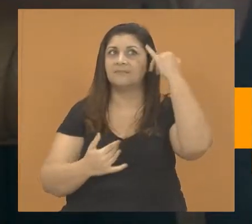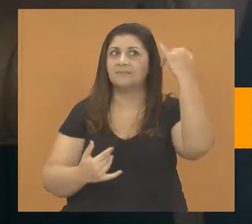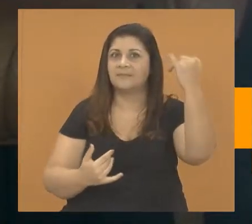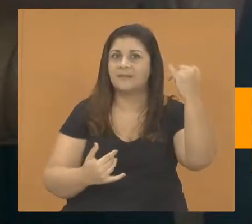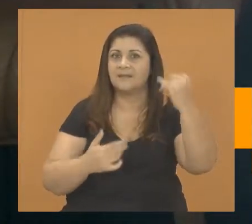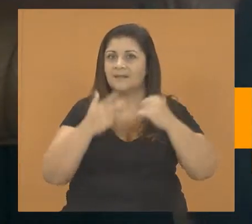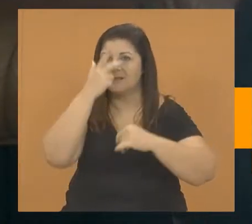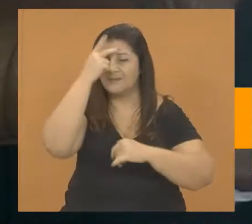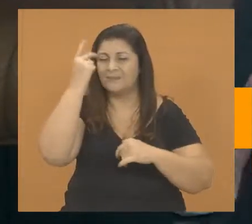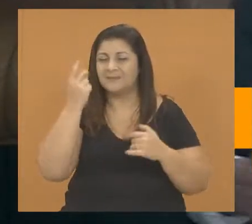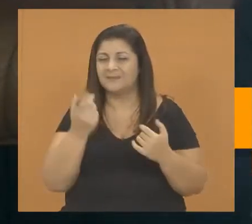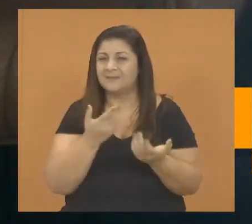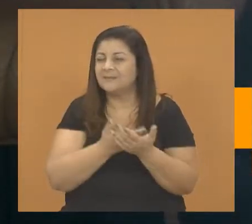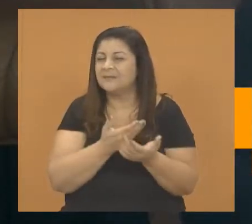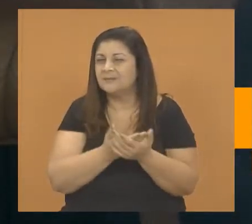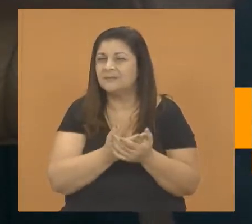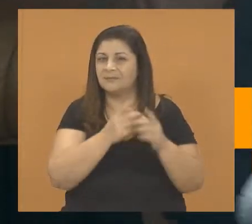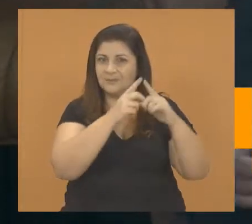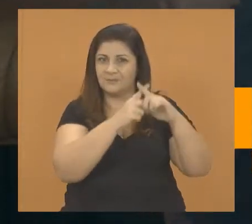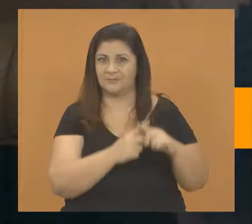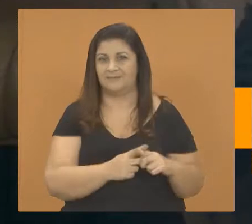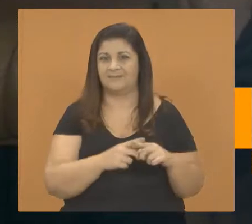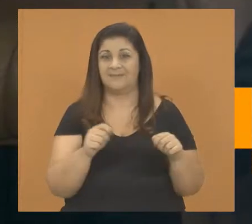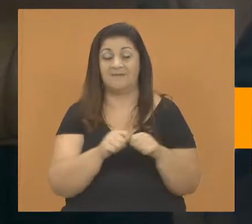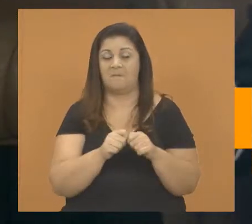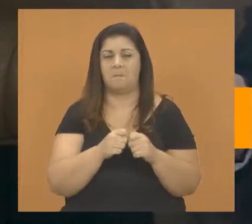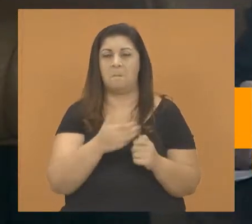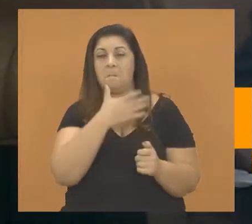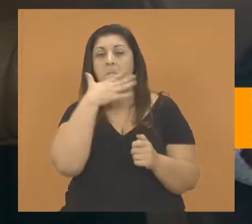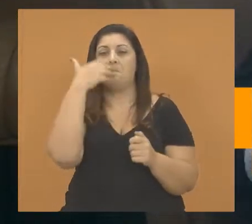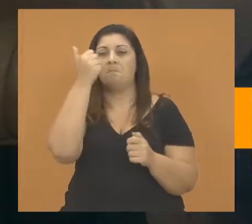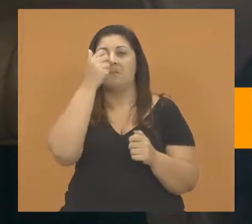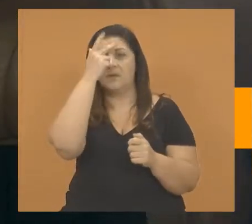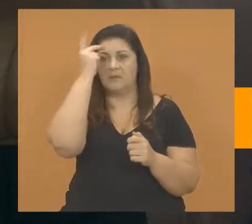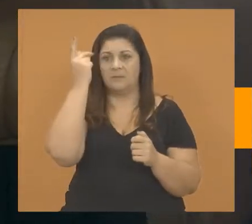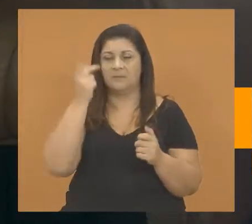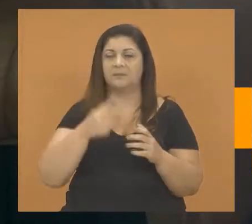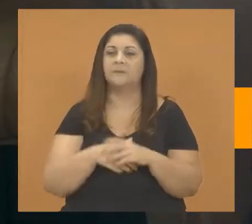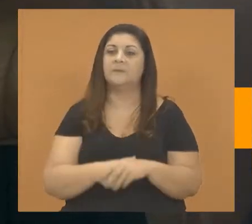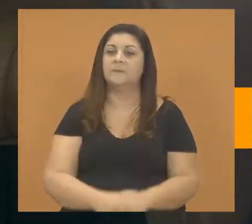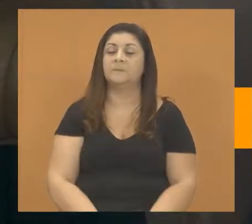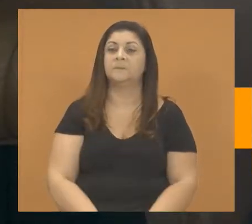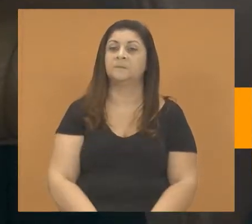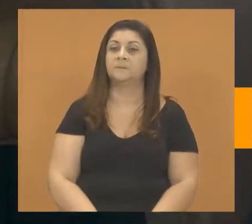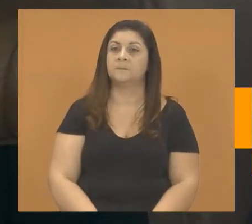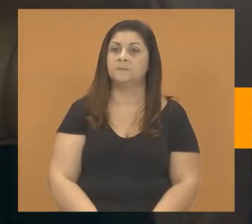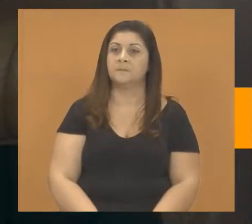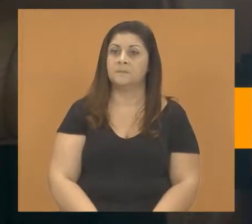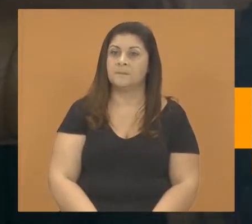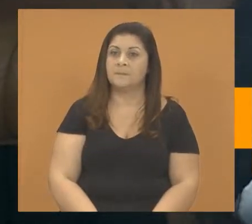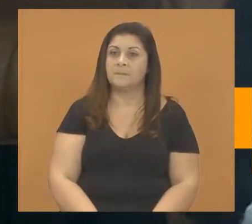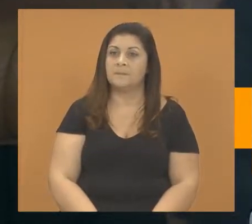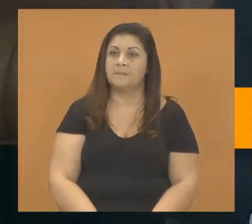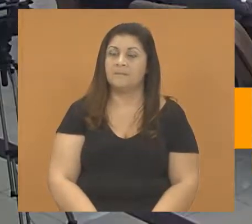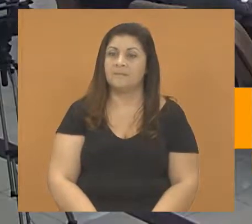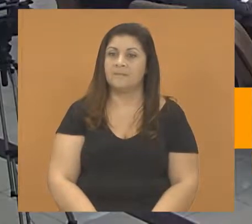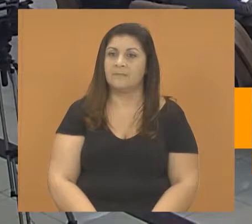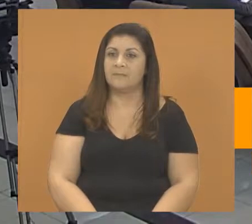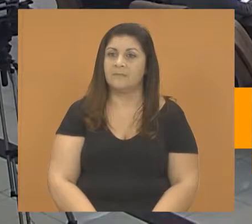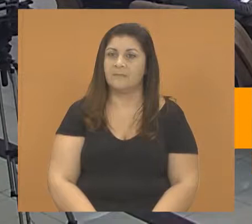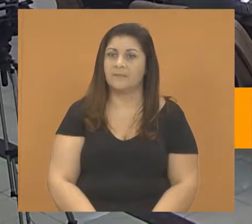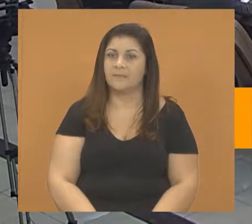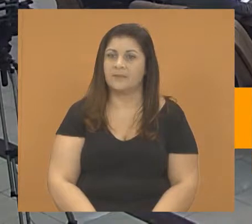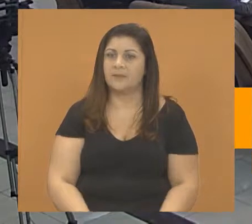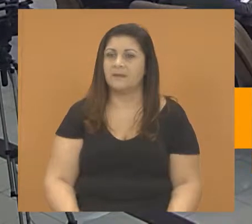concurso público e atrair os melhores para nossa cidade vereador amarildo que a parte é tá pegando uma carona